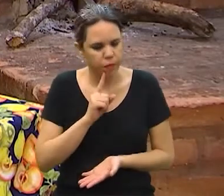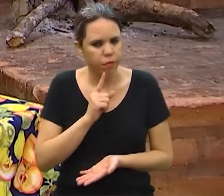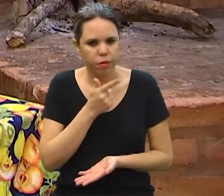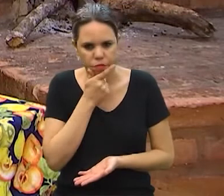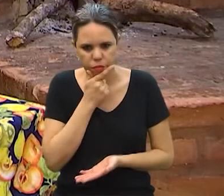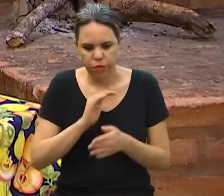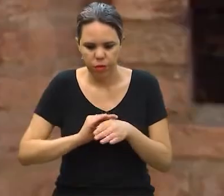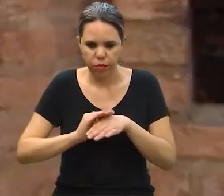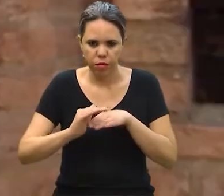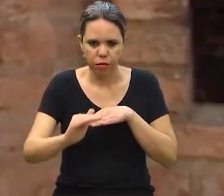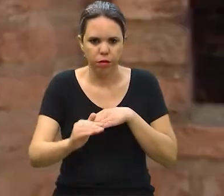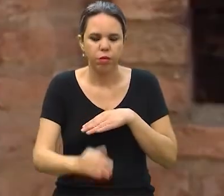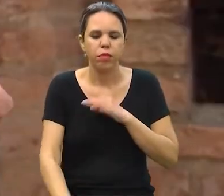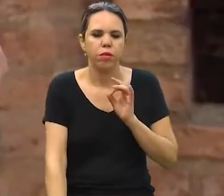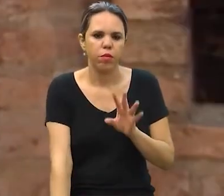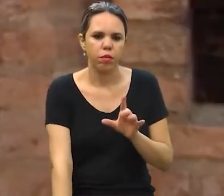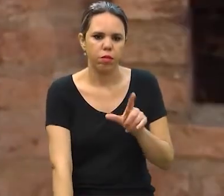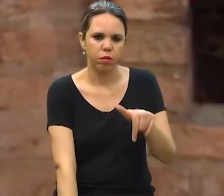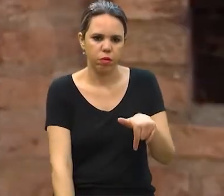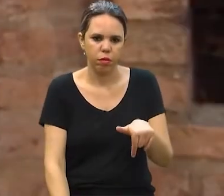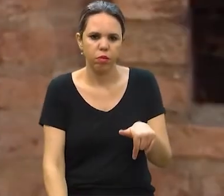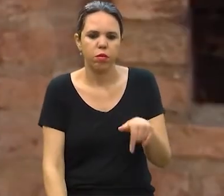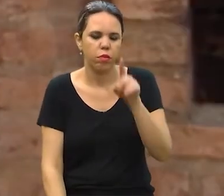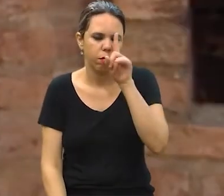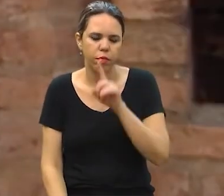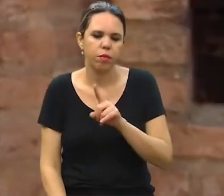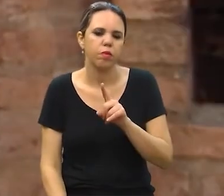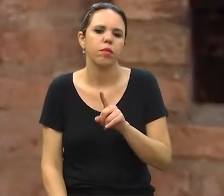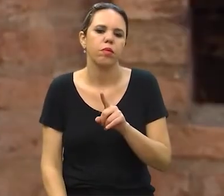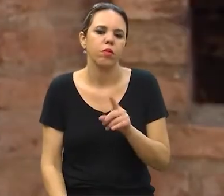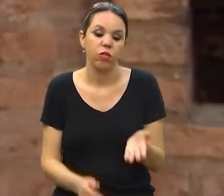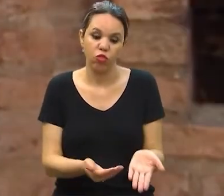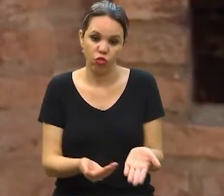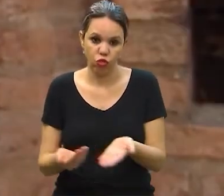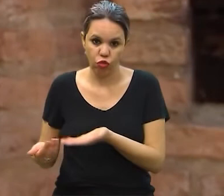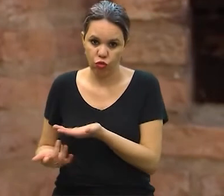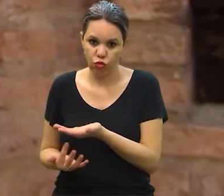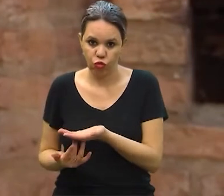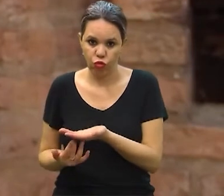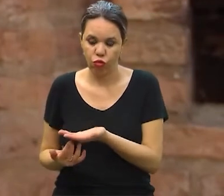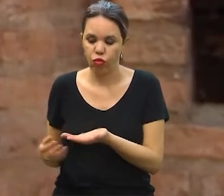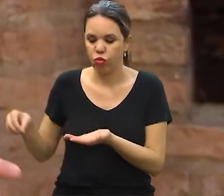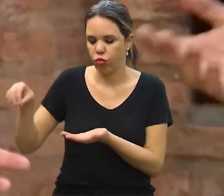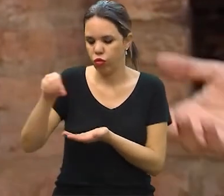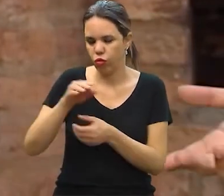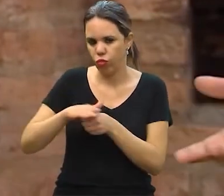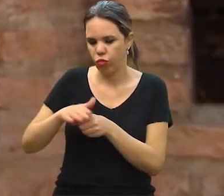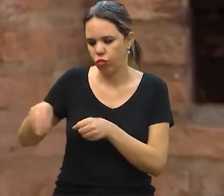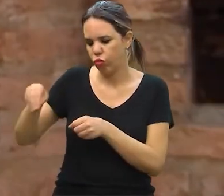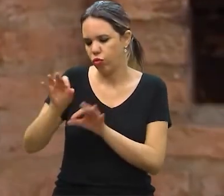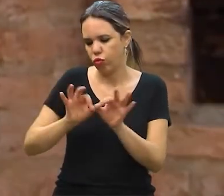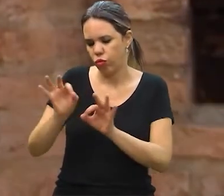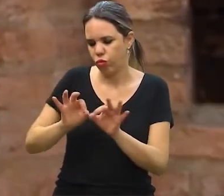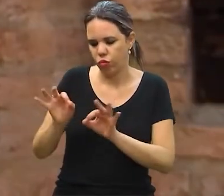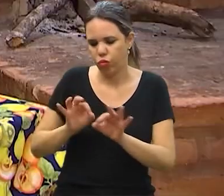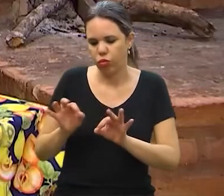queijo ali que tá por cima. Depois que gratinar, você tira do forno e coloca a batata palha mais para uma decoração